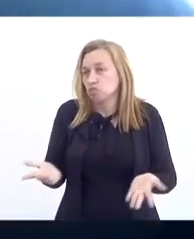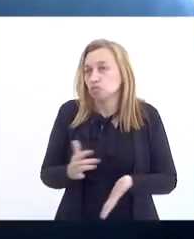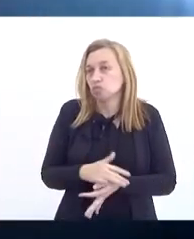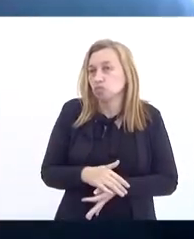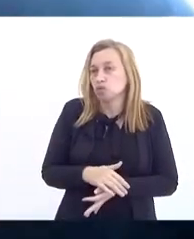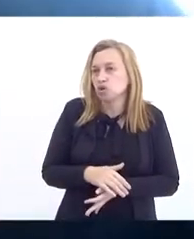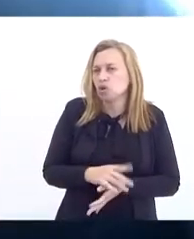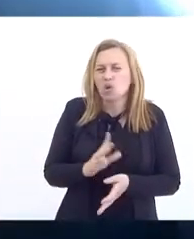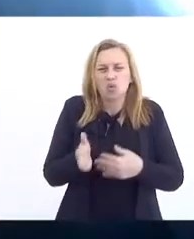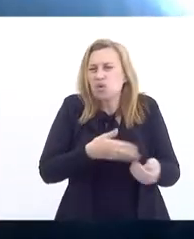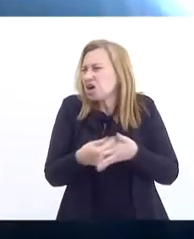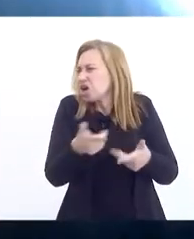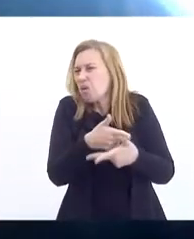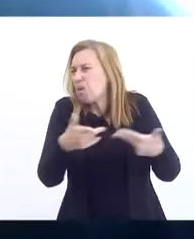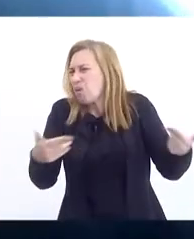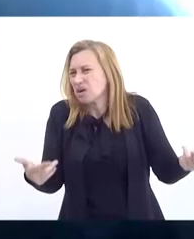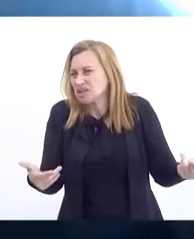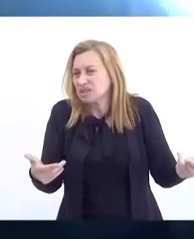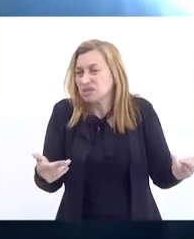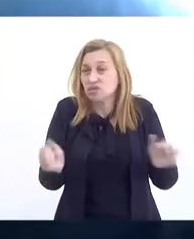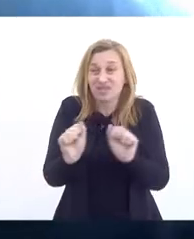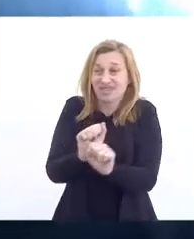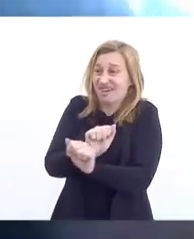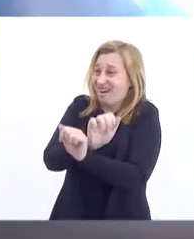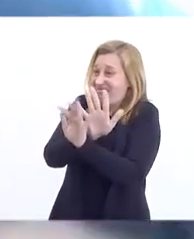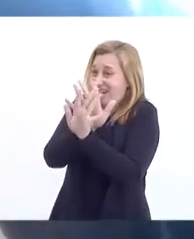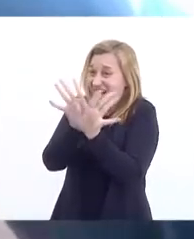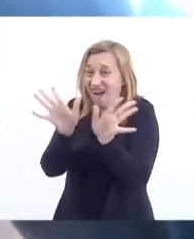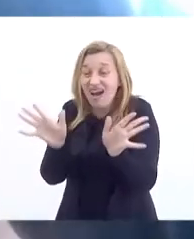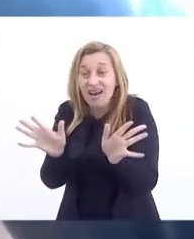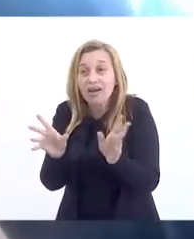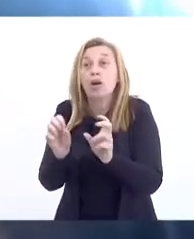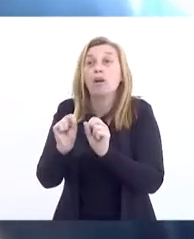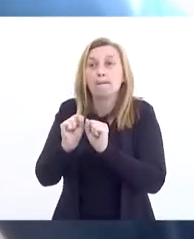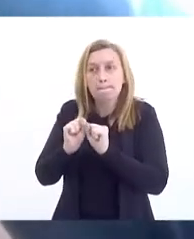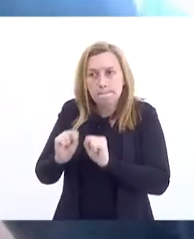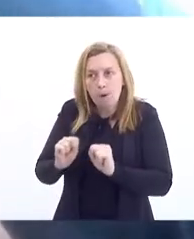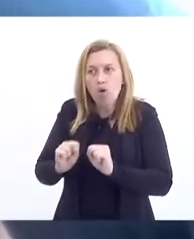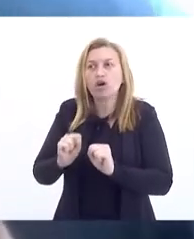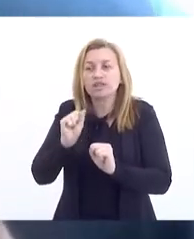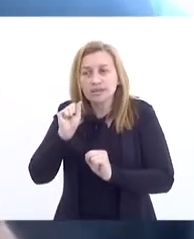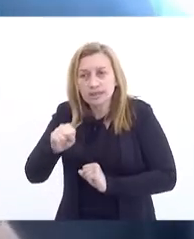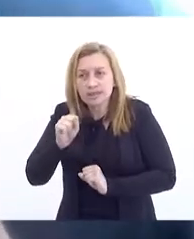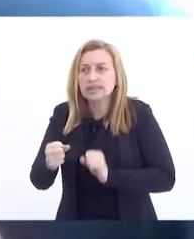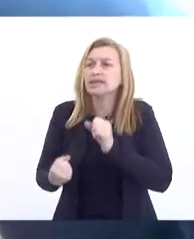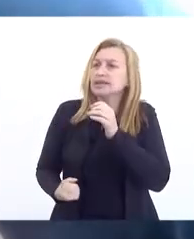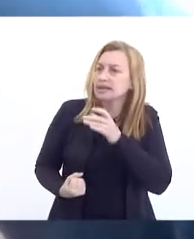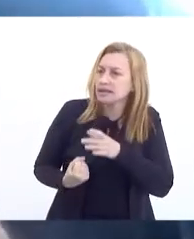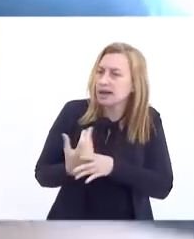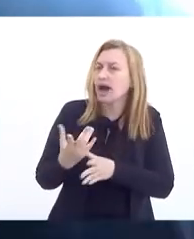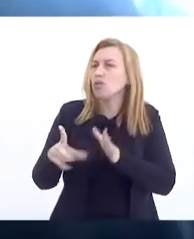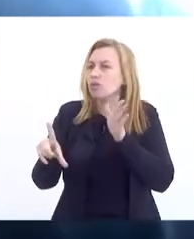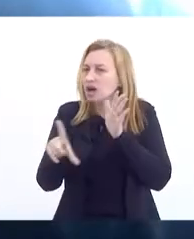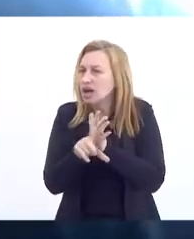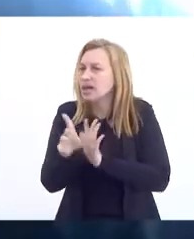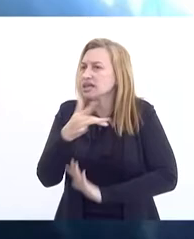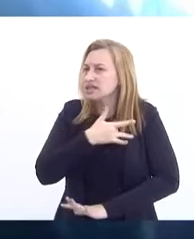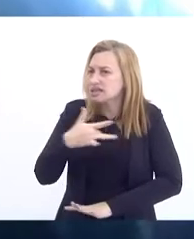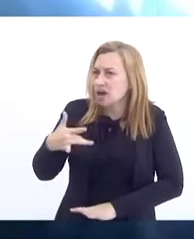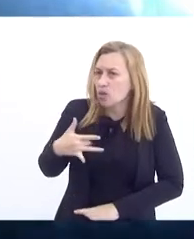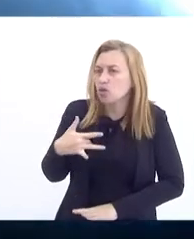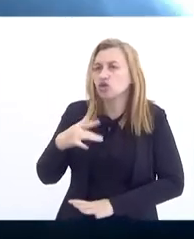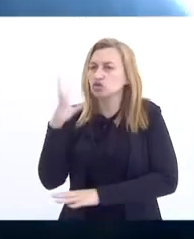em suma, qualquer coisa que fosse clara, a gente pode legislar sobre saúde, meio ambiente e direito do